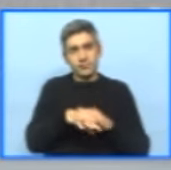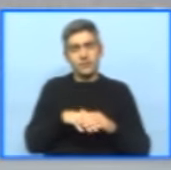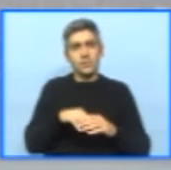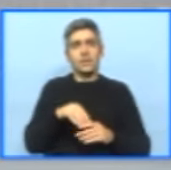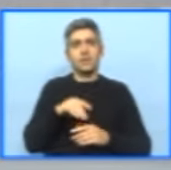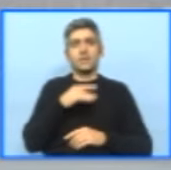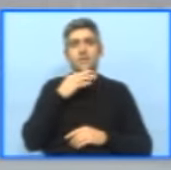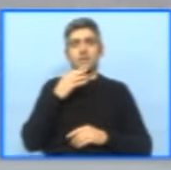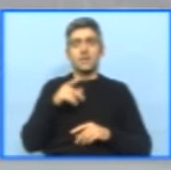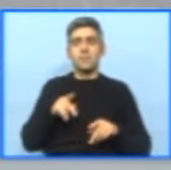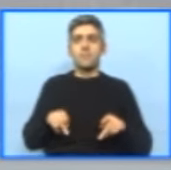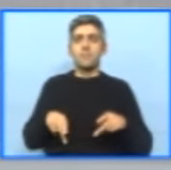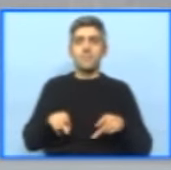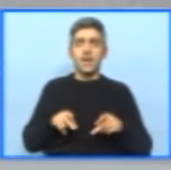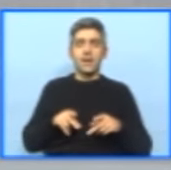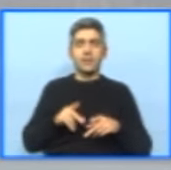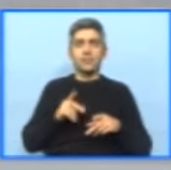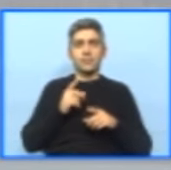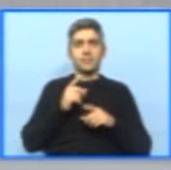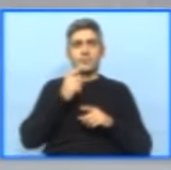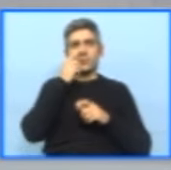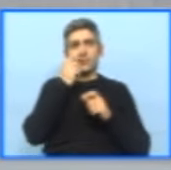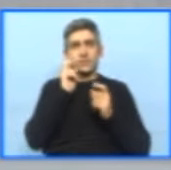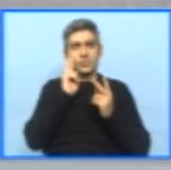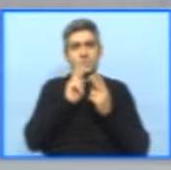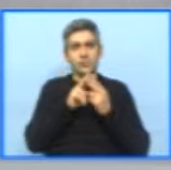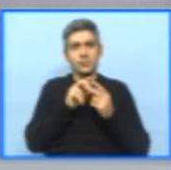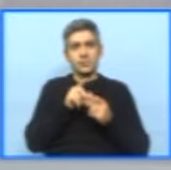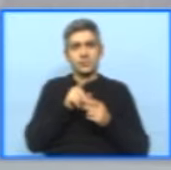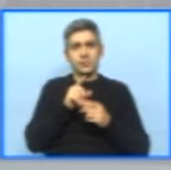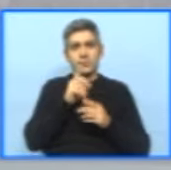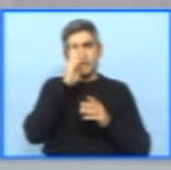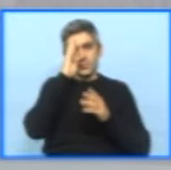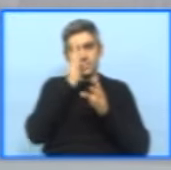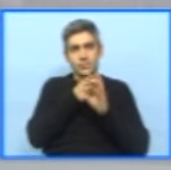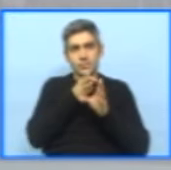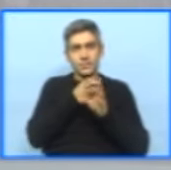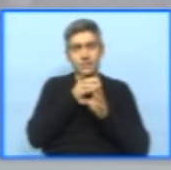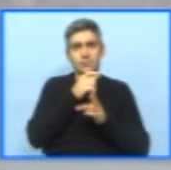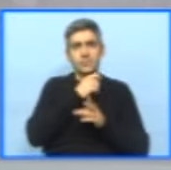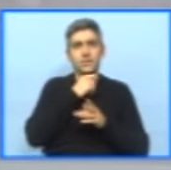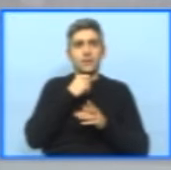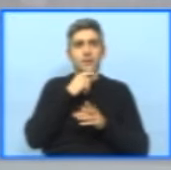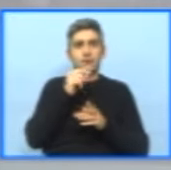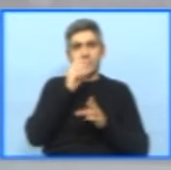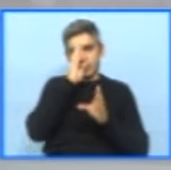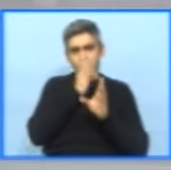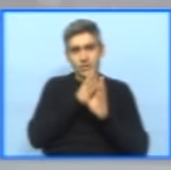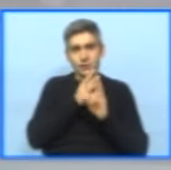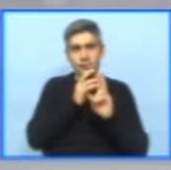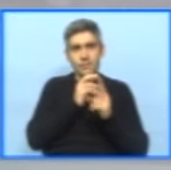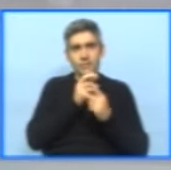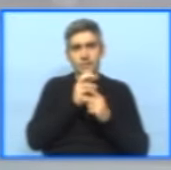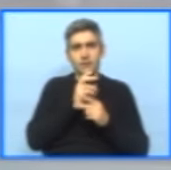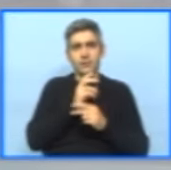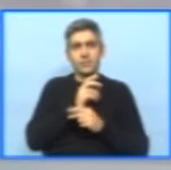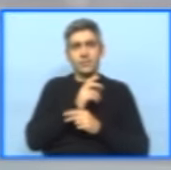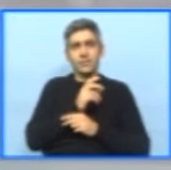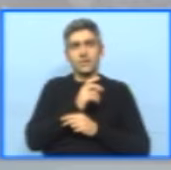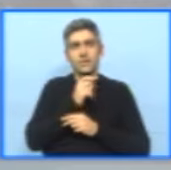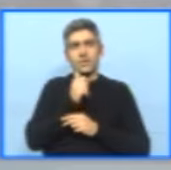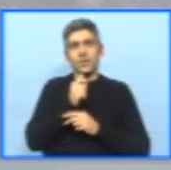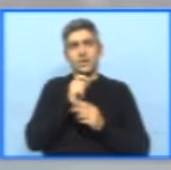abordagem com aqueles com quem nos encontramos e para um psicólogo, Padre que é psicólogo também, se calhar um